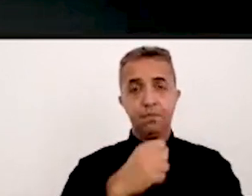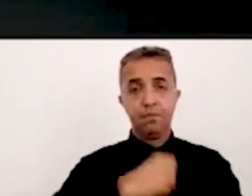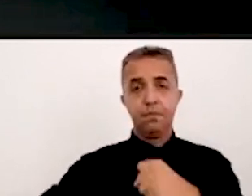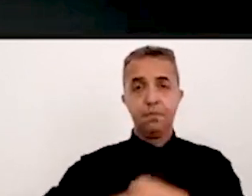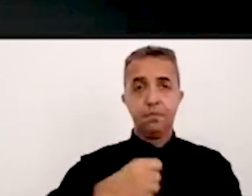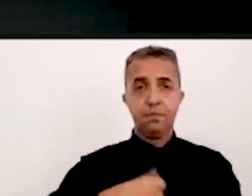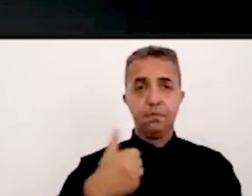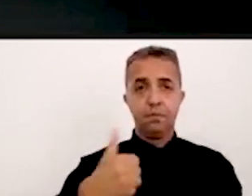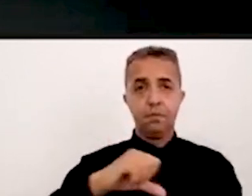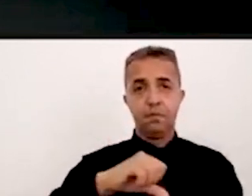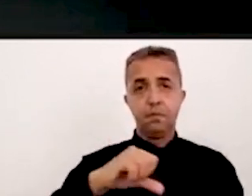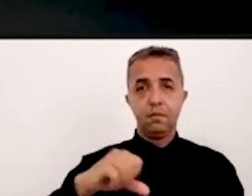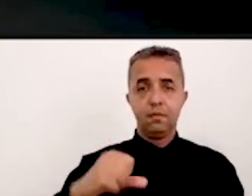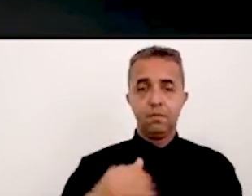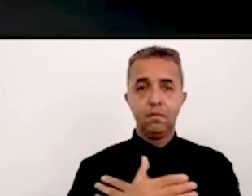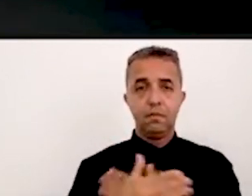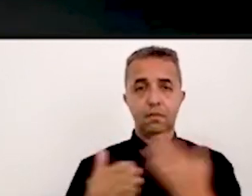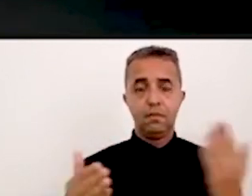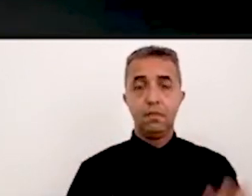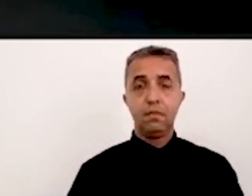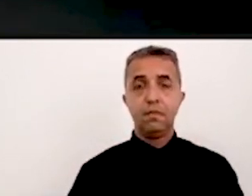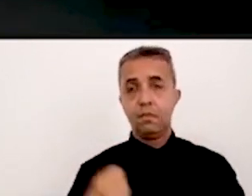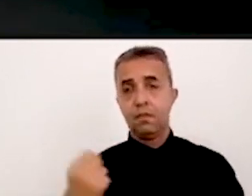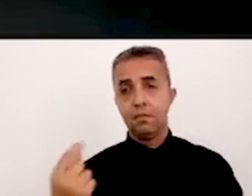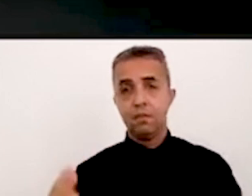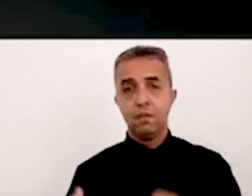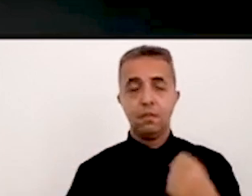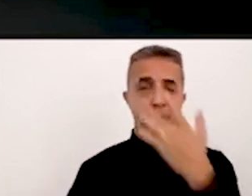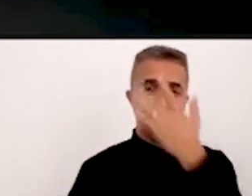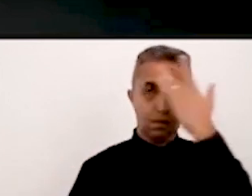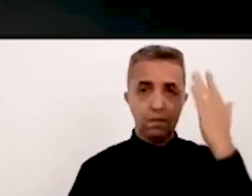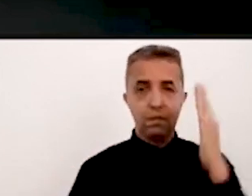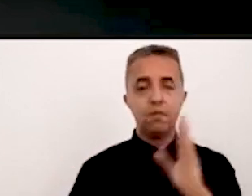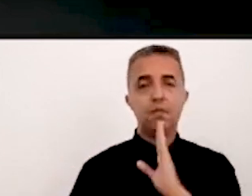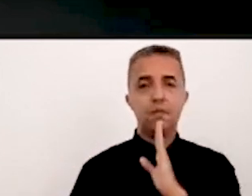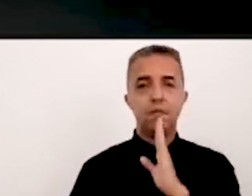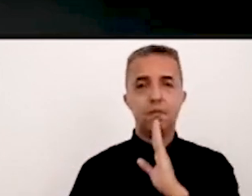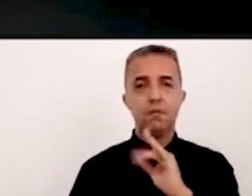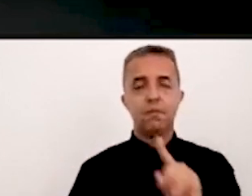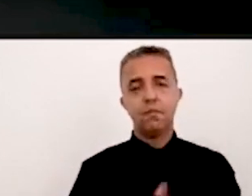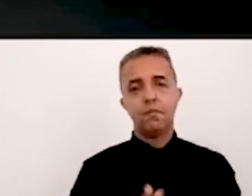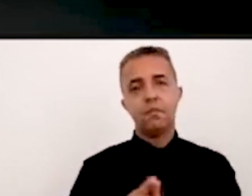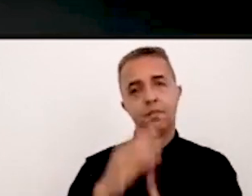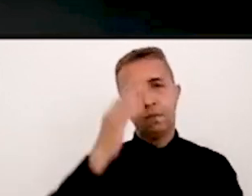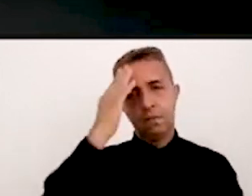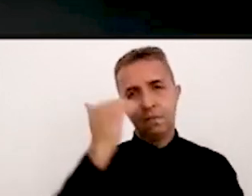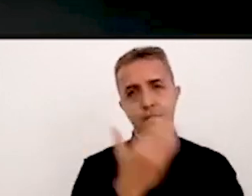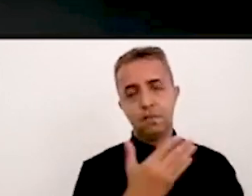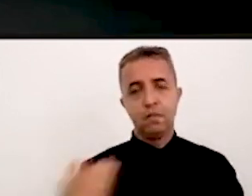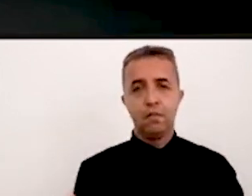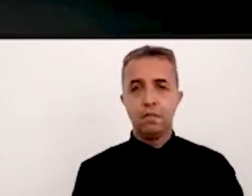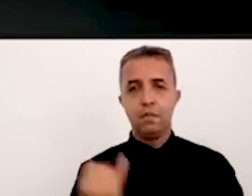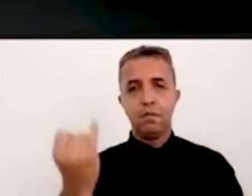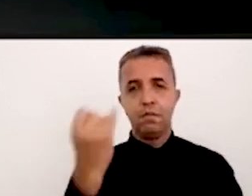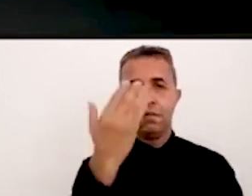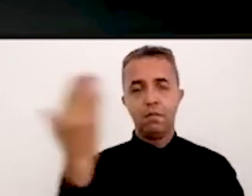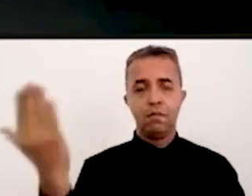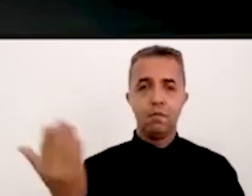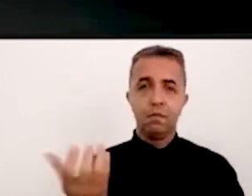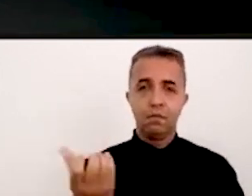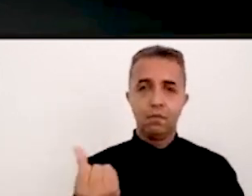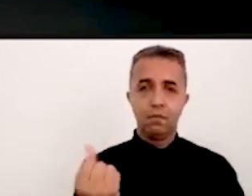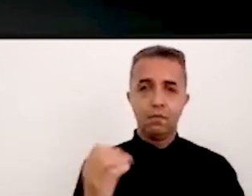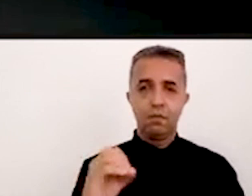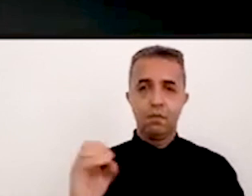1999, mas poucas pessoas têm acesso e sabem ainda, né, da importância aí, atinge aí 600 famílias,